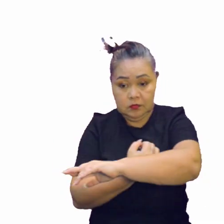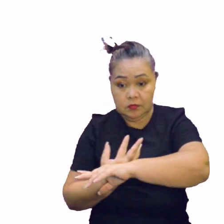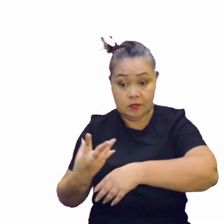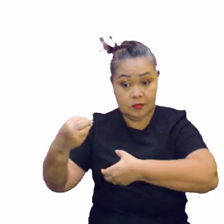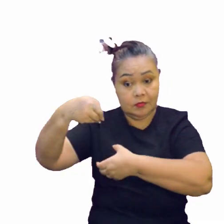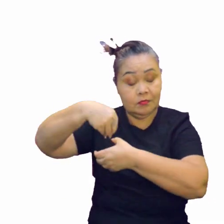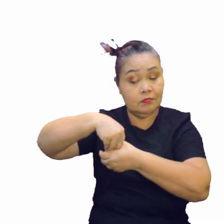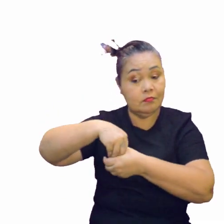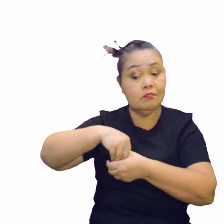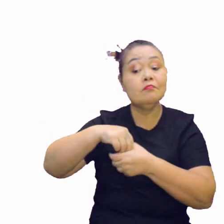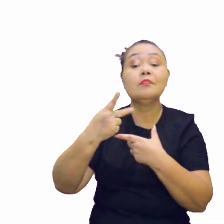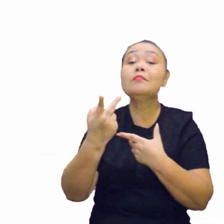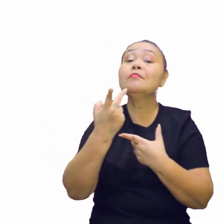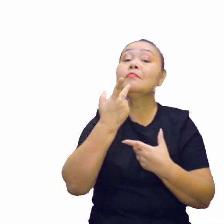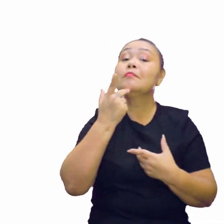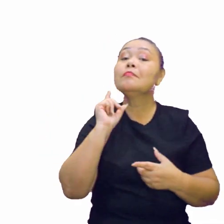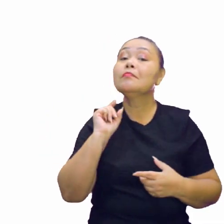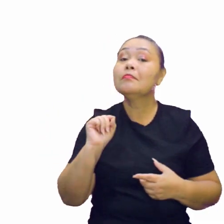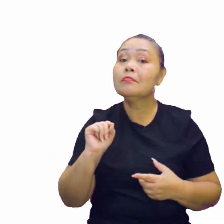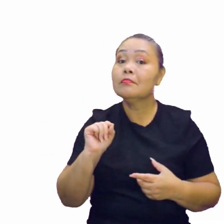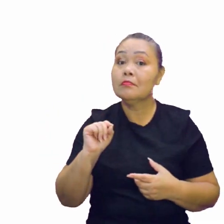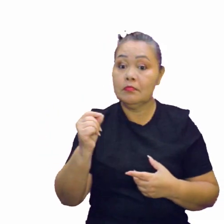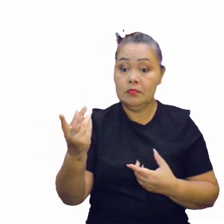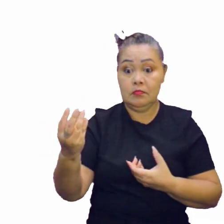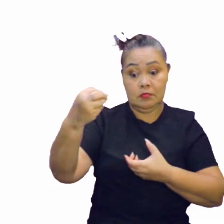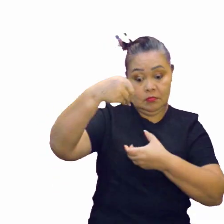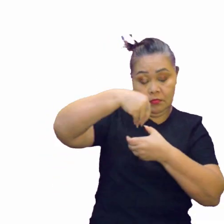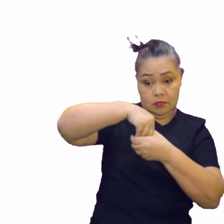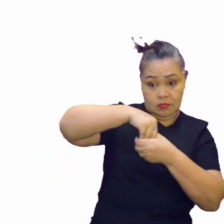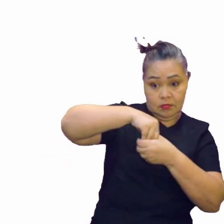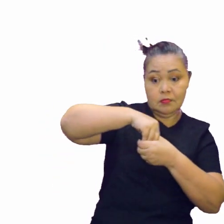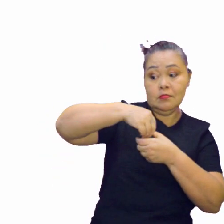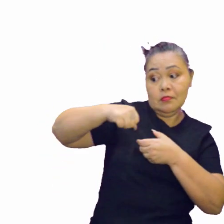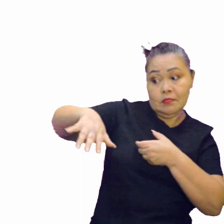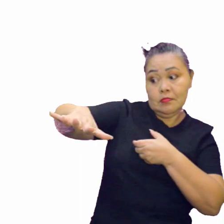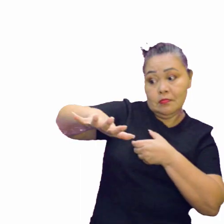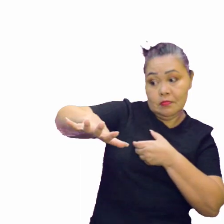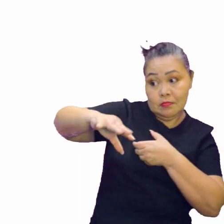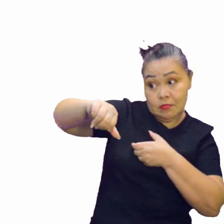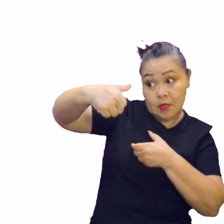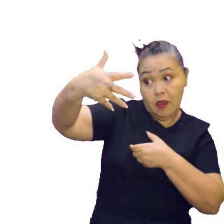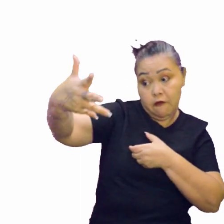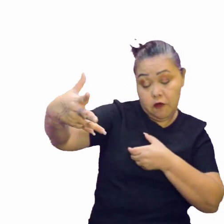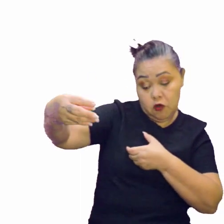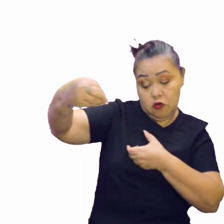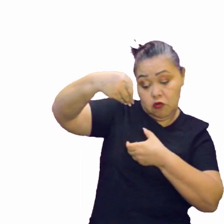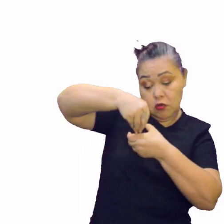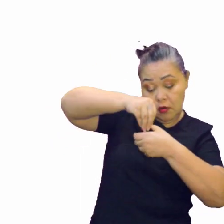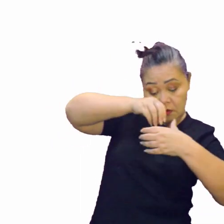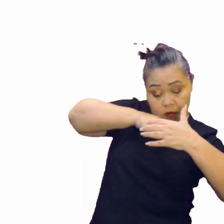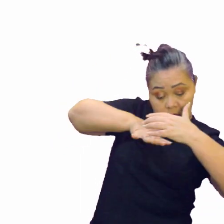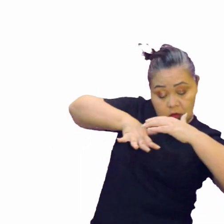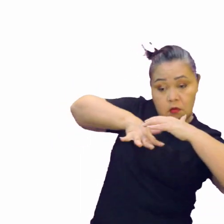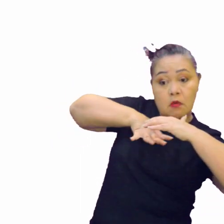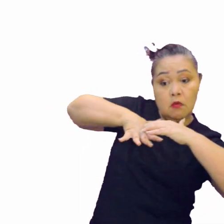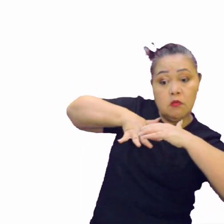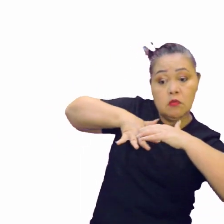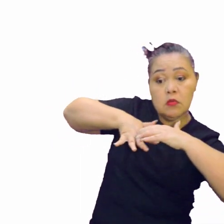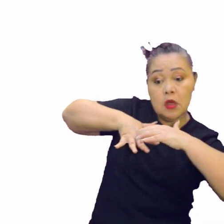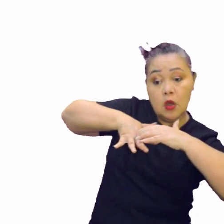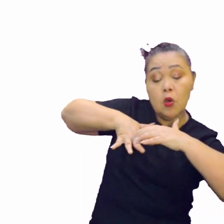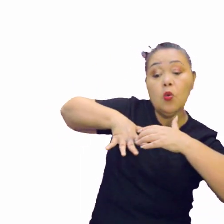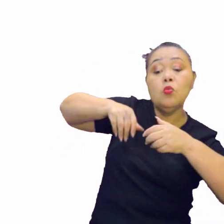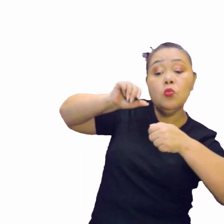eu estou falando do ambiente interno e do ambiente externo. O ambiente interno que tem que garantir o